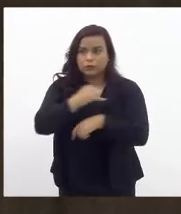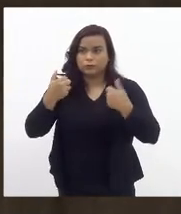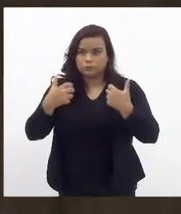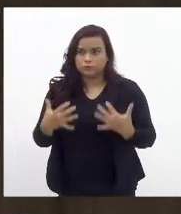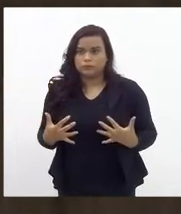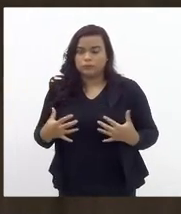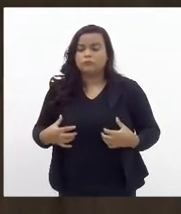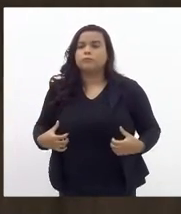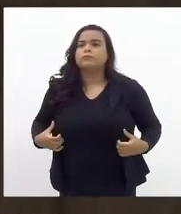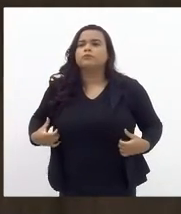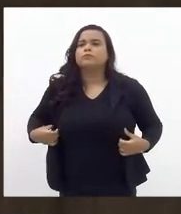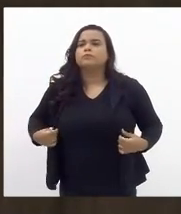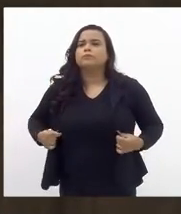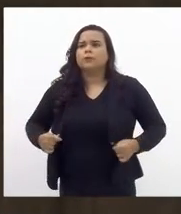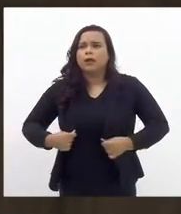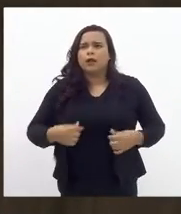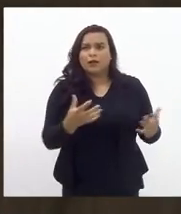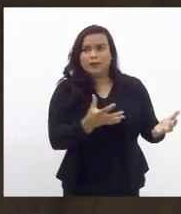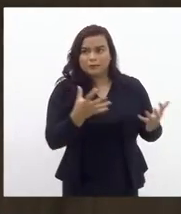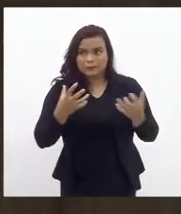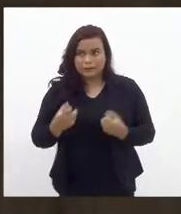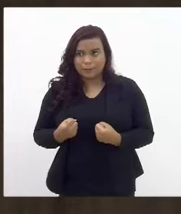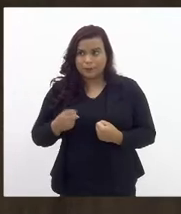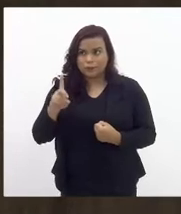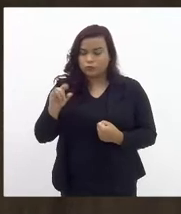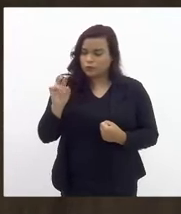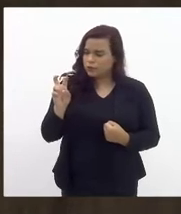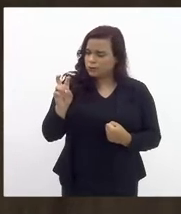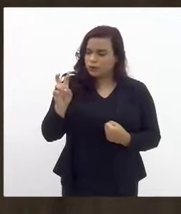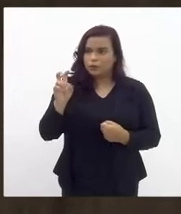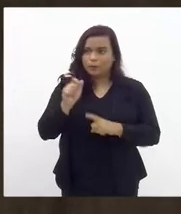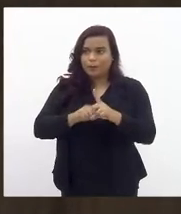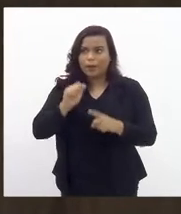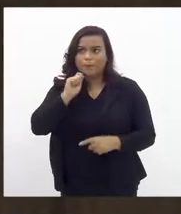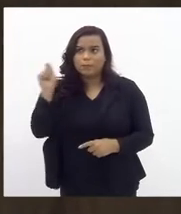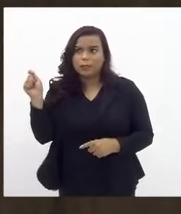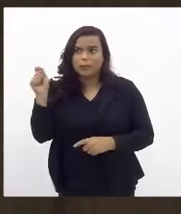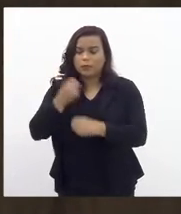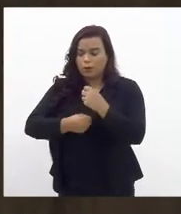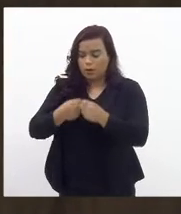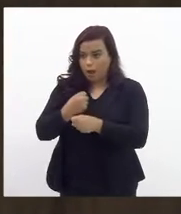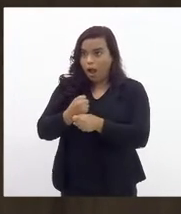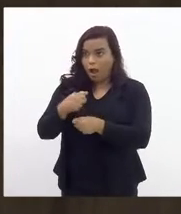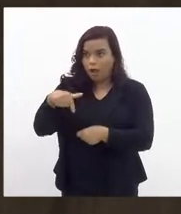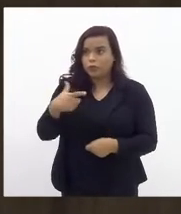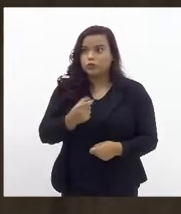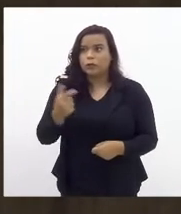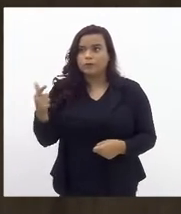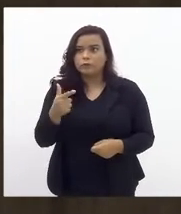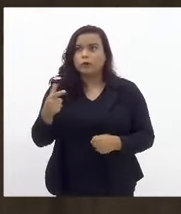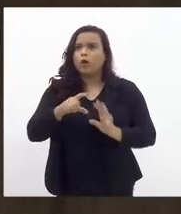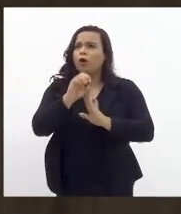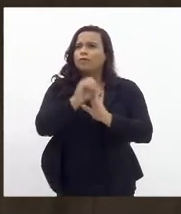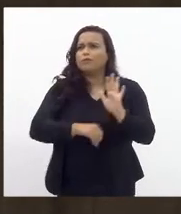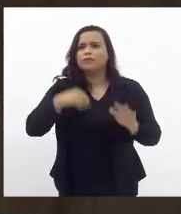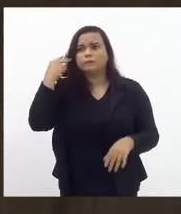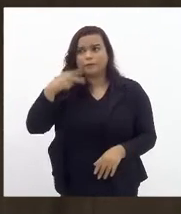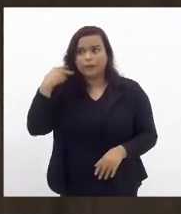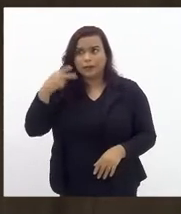deputada Tiaju, recebeu em 5 de abril de 2022 ofício da